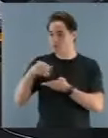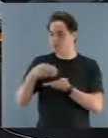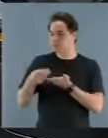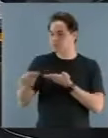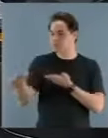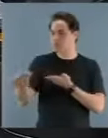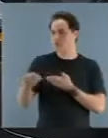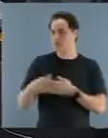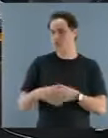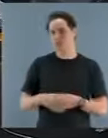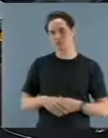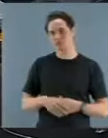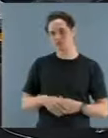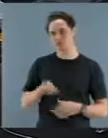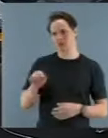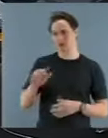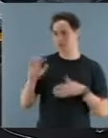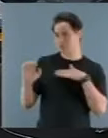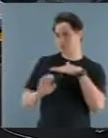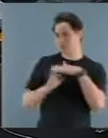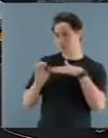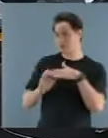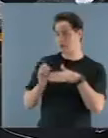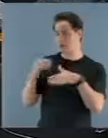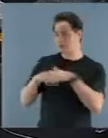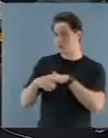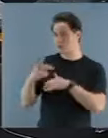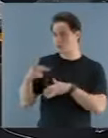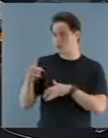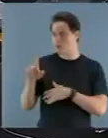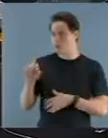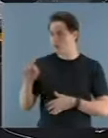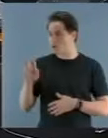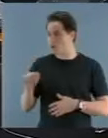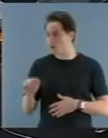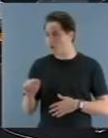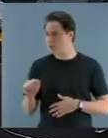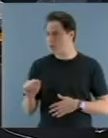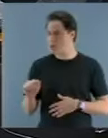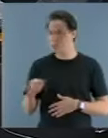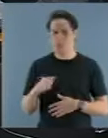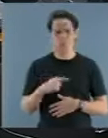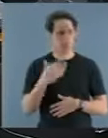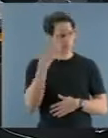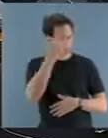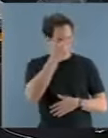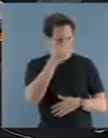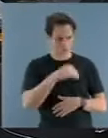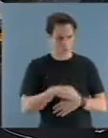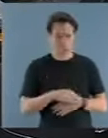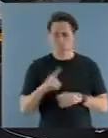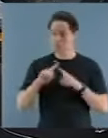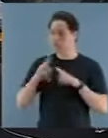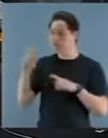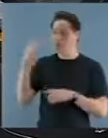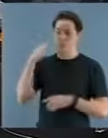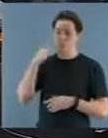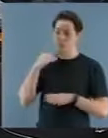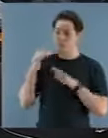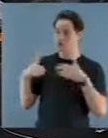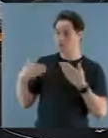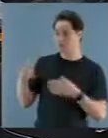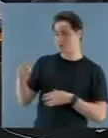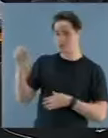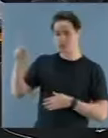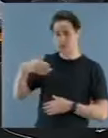Aí essa é a empresa que está depositando na sua conta. Senhora deputada. Não, mas a Cedro está na sua conta. Então o senhor tem que ser amigo do tal